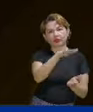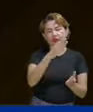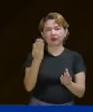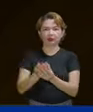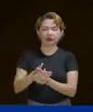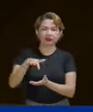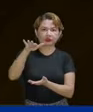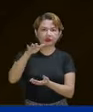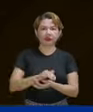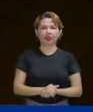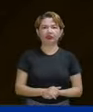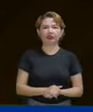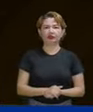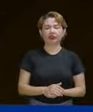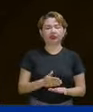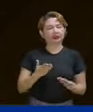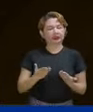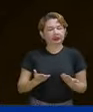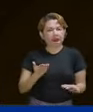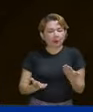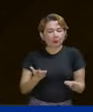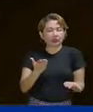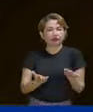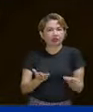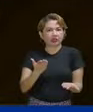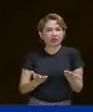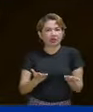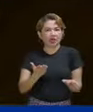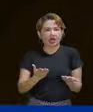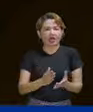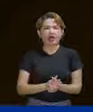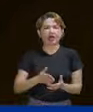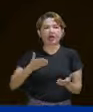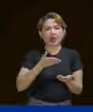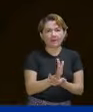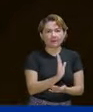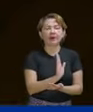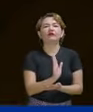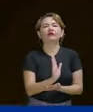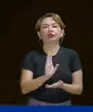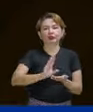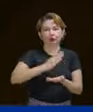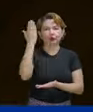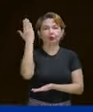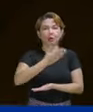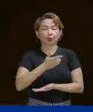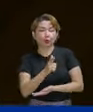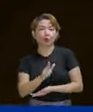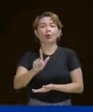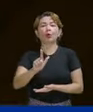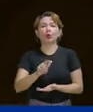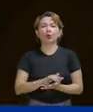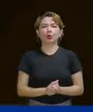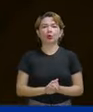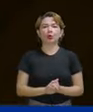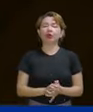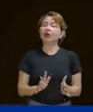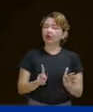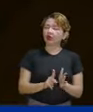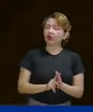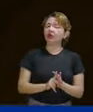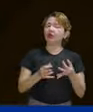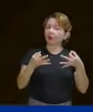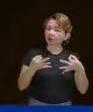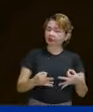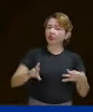demonstrar o cabimento de vias razoáveis e proporcionais que ensejaram a aprovação de contas eleitorais, o que era adequado em relação à